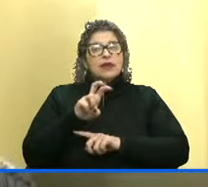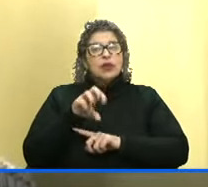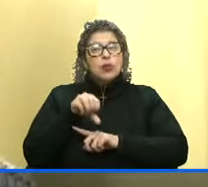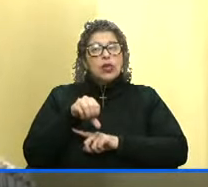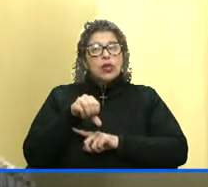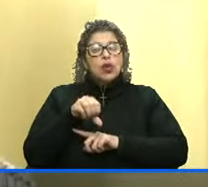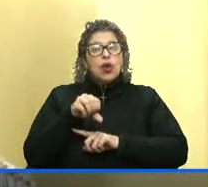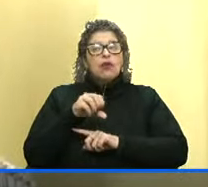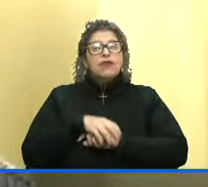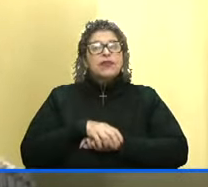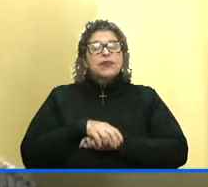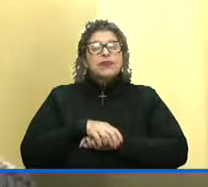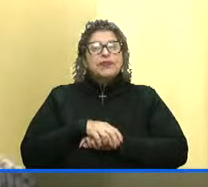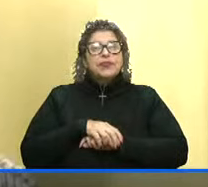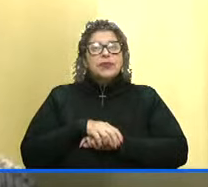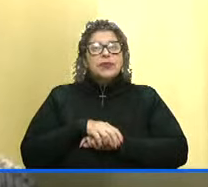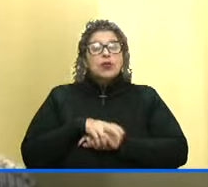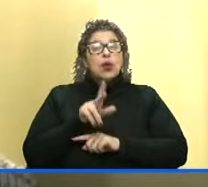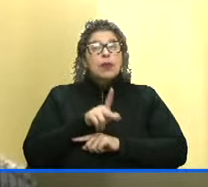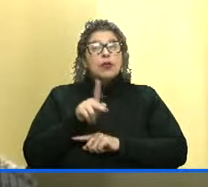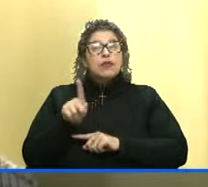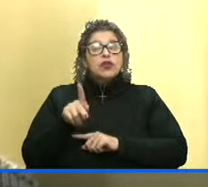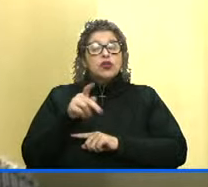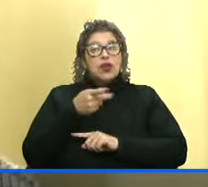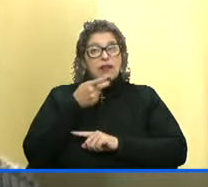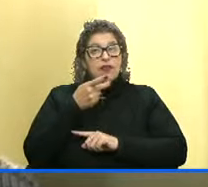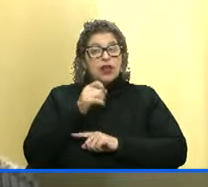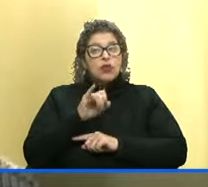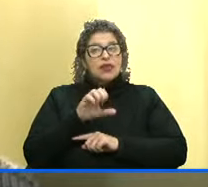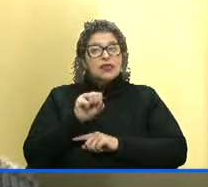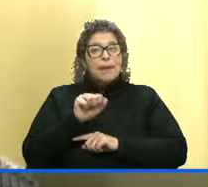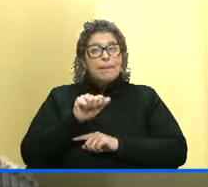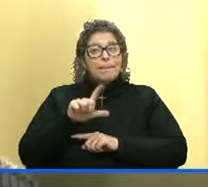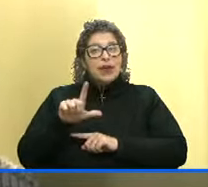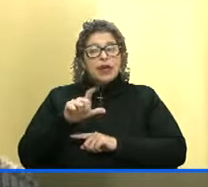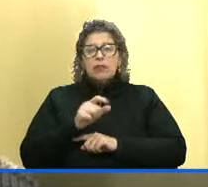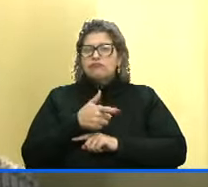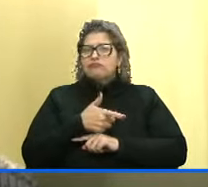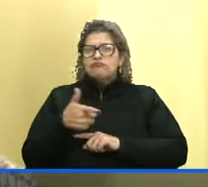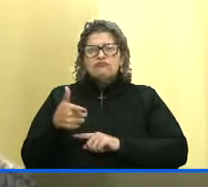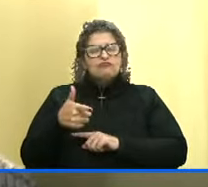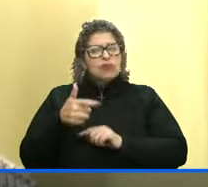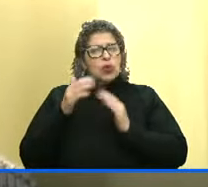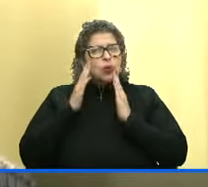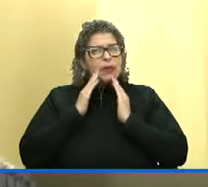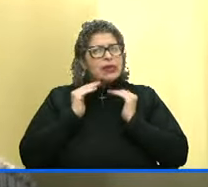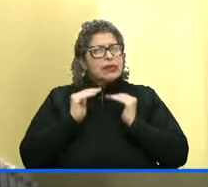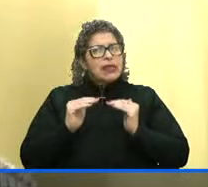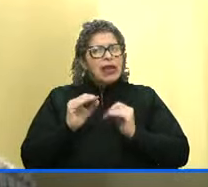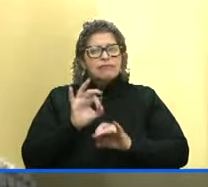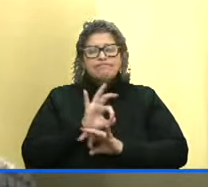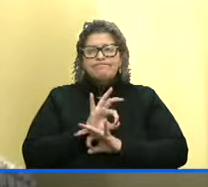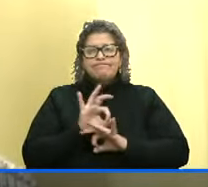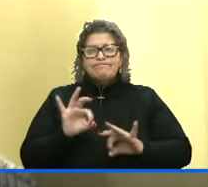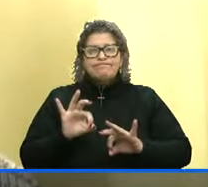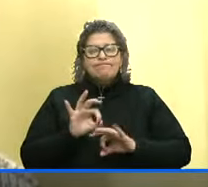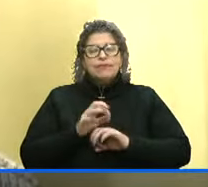como bem ressaltou a professora Isabel, até hoje não cumprida, até hoje não